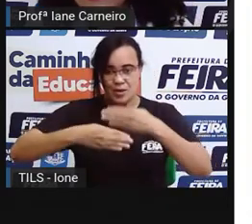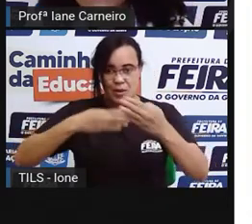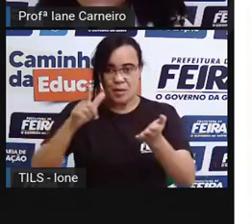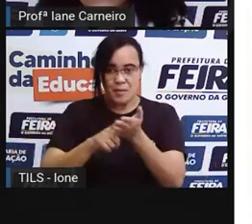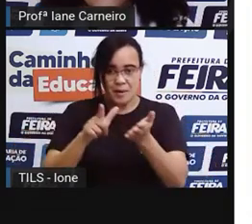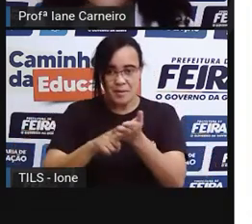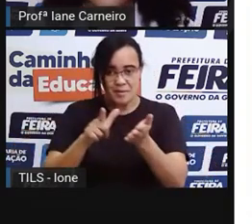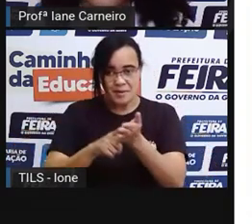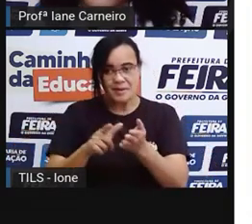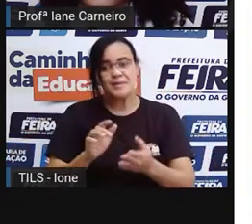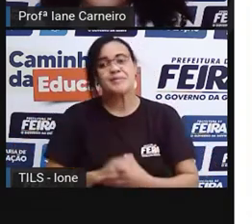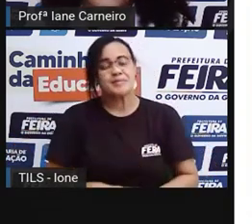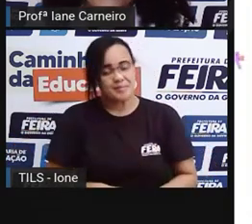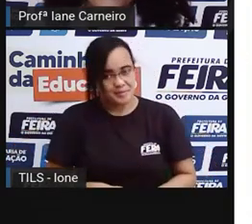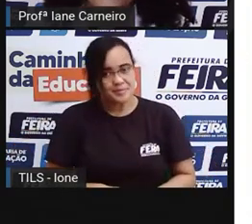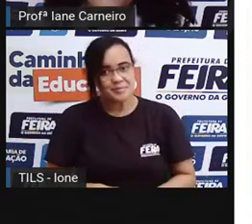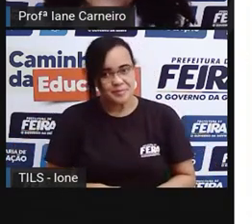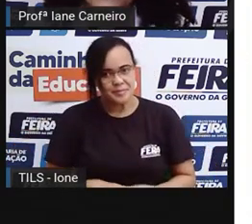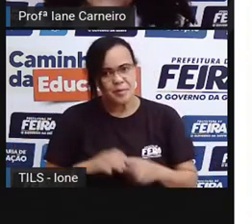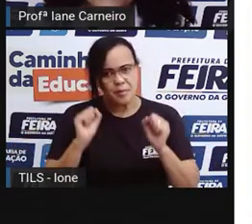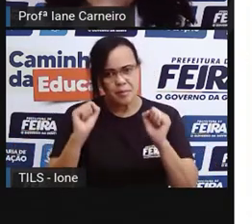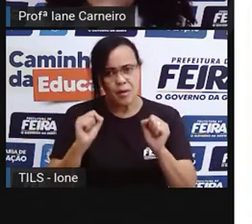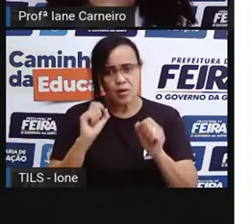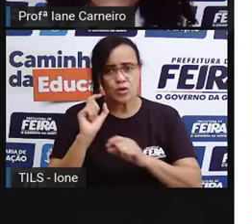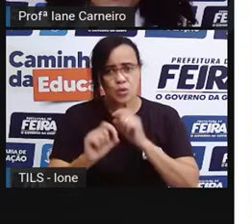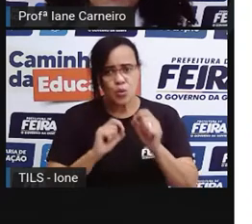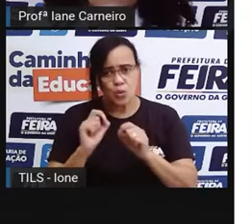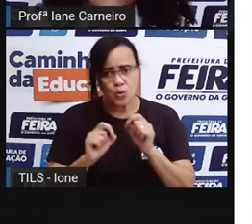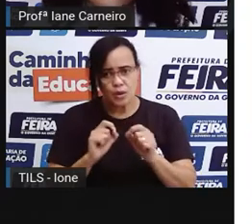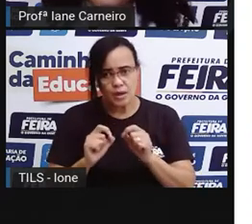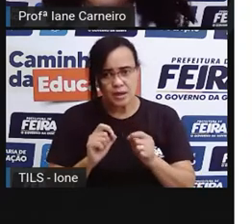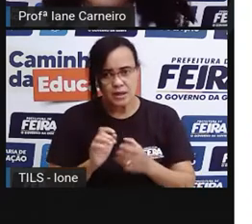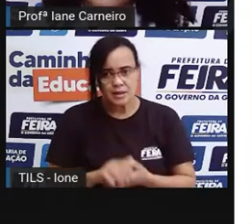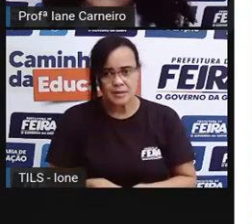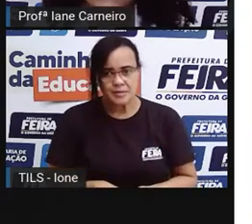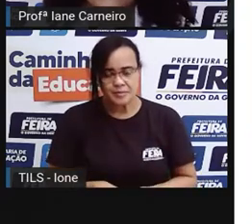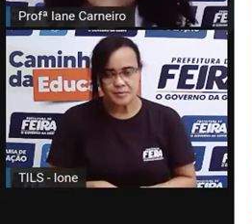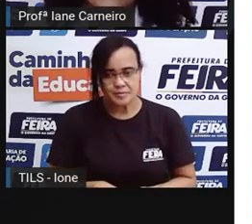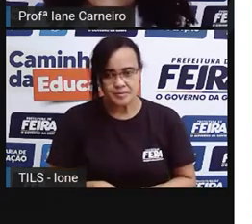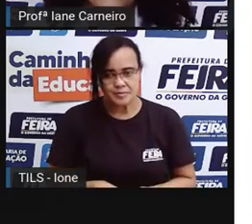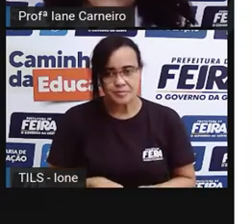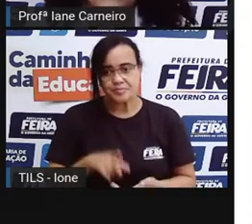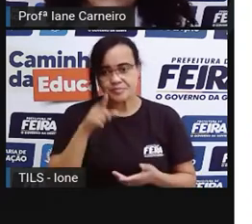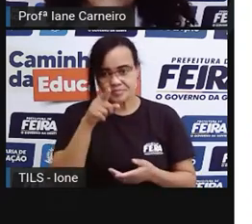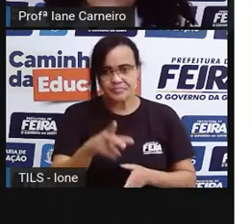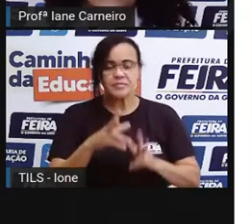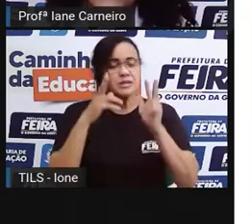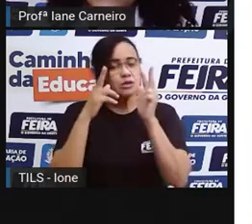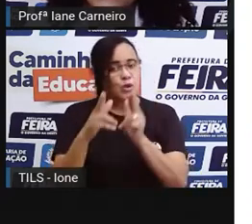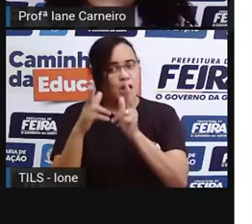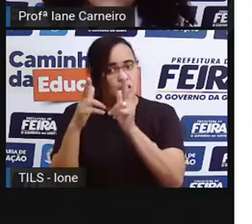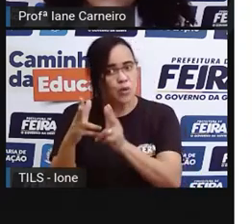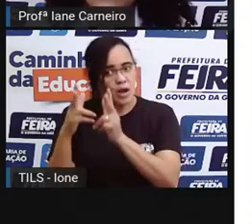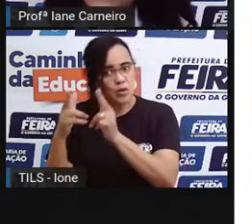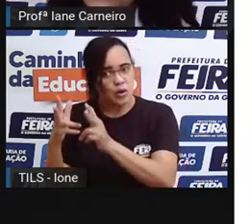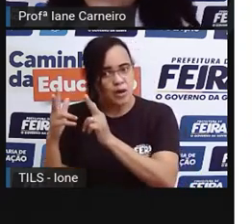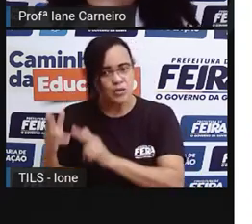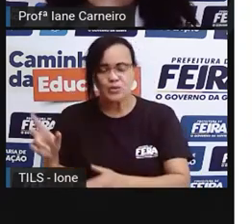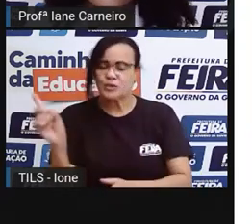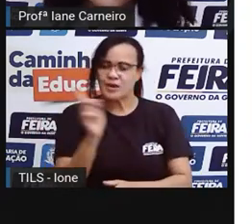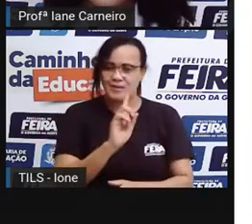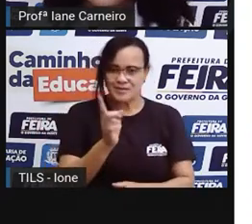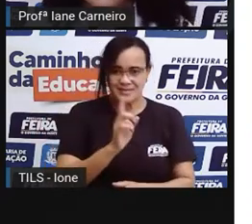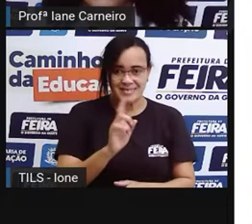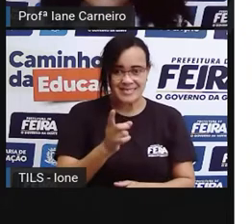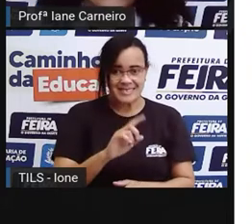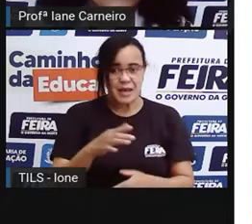vocês quiserem, né? Por exemplo, o que a Pró vai fazer? Não vai ter essa fita, não vai ter essas faixas aqui dessas cores,